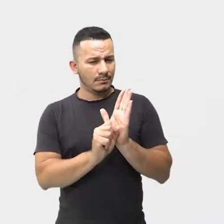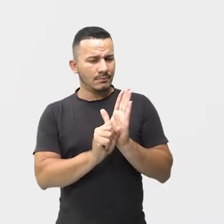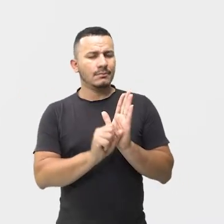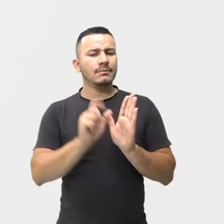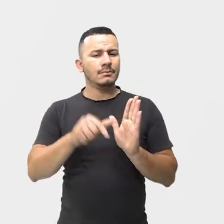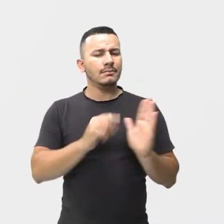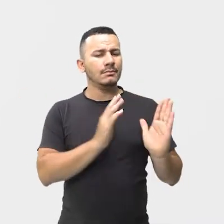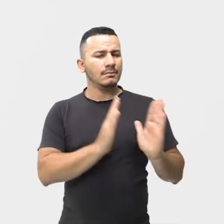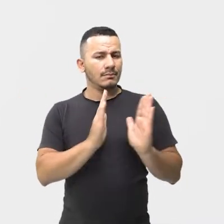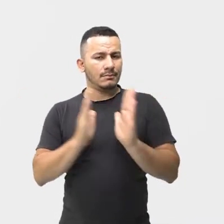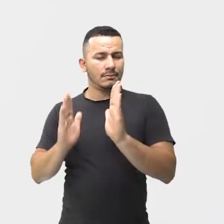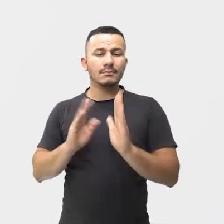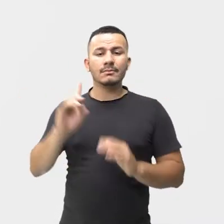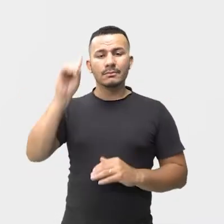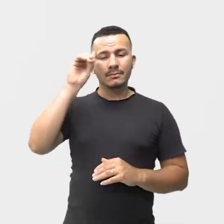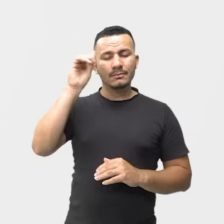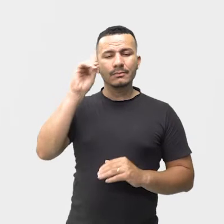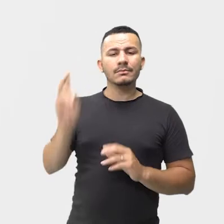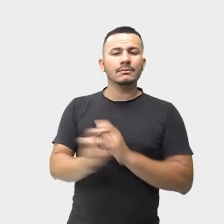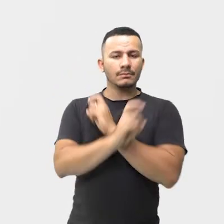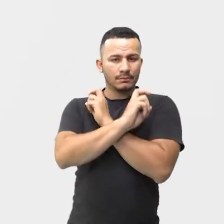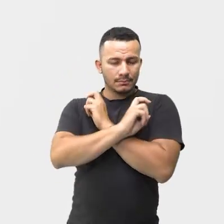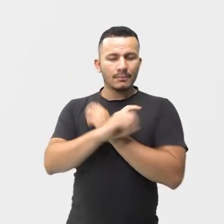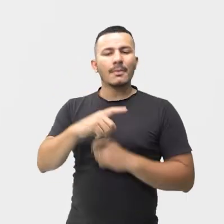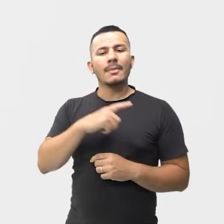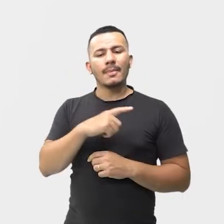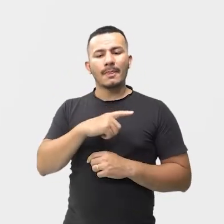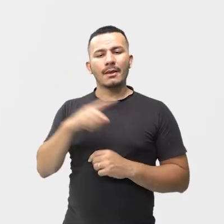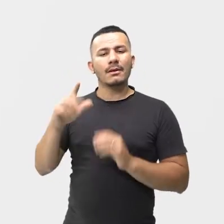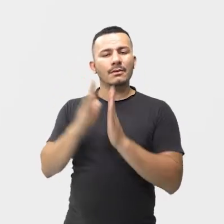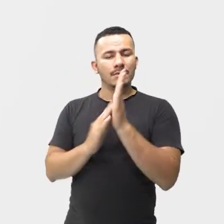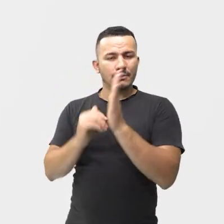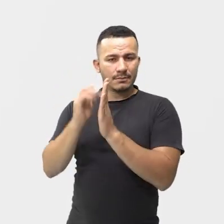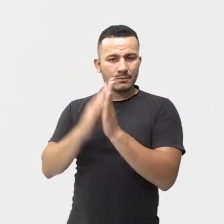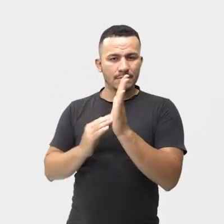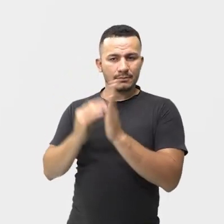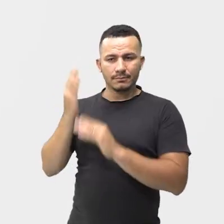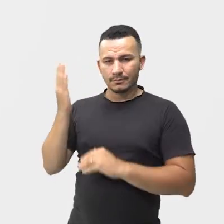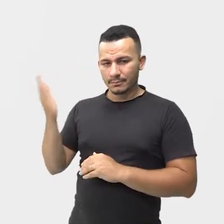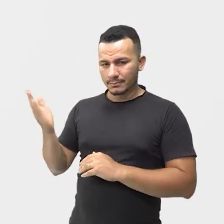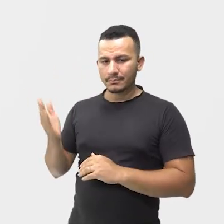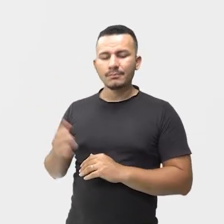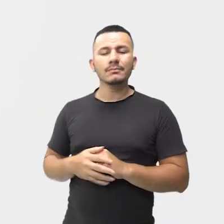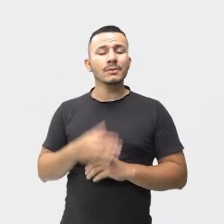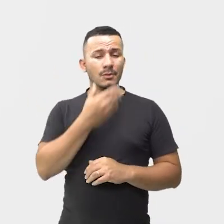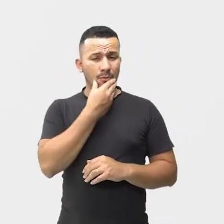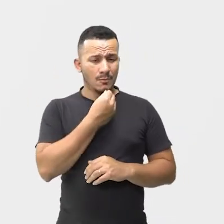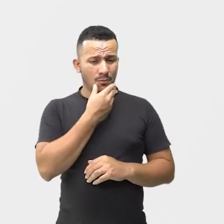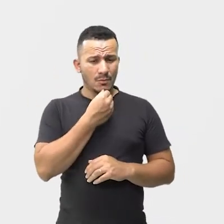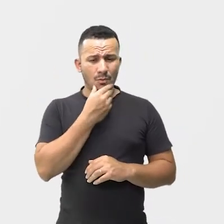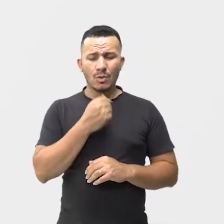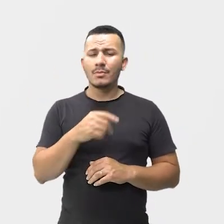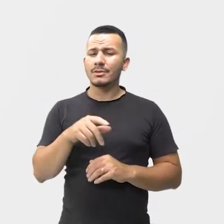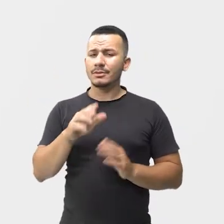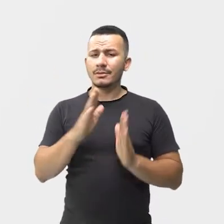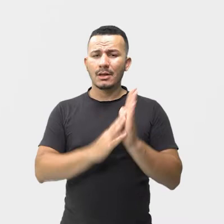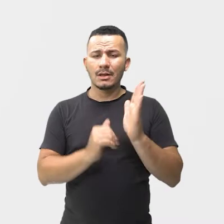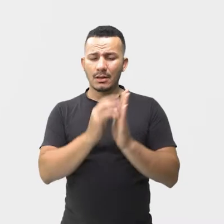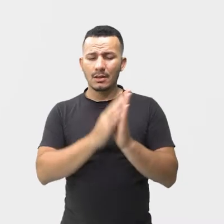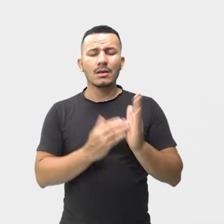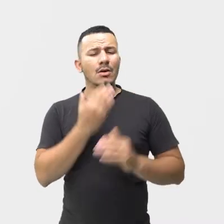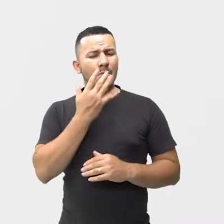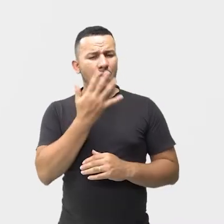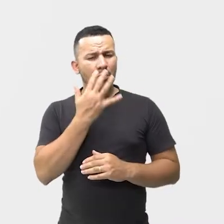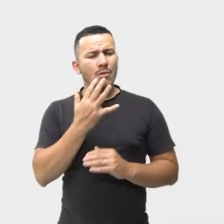dos faraós. Como vocês podem ver, sempre há essa pintura, os homens sempre são pintados de uma